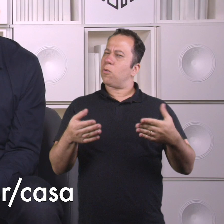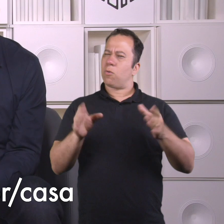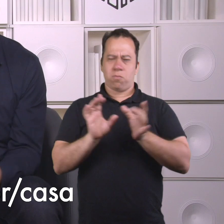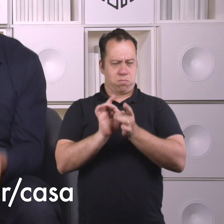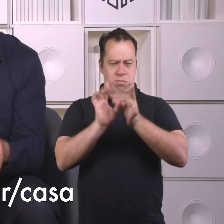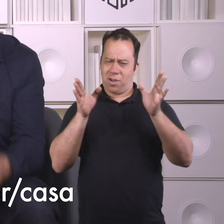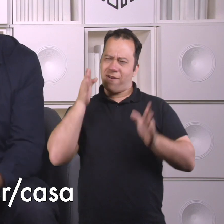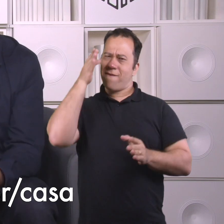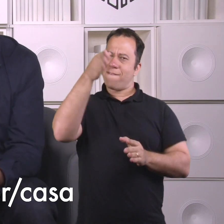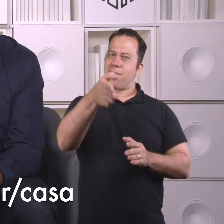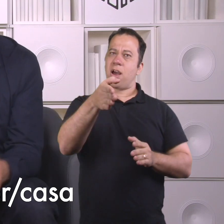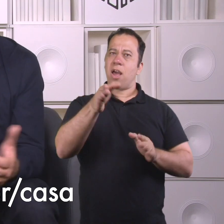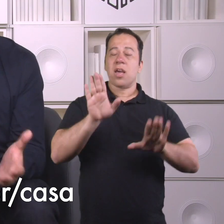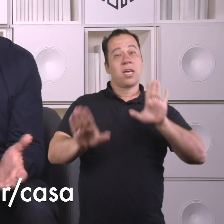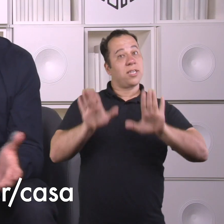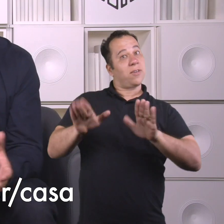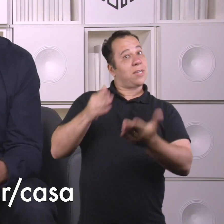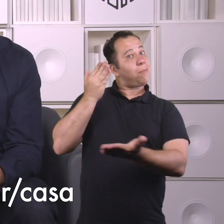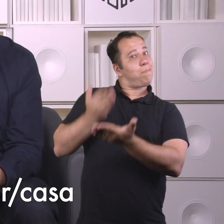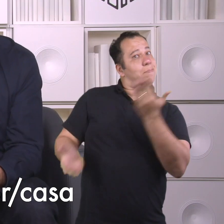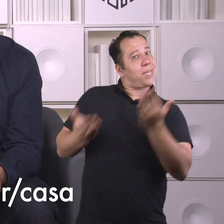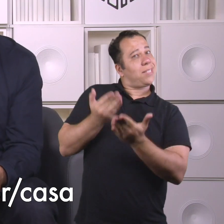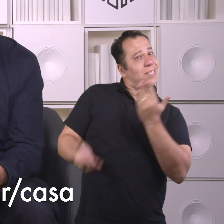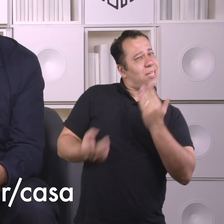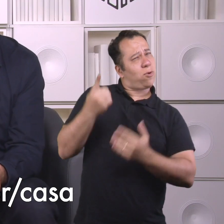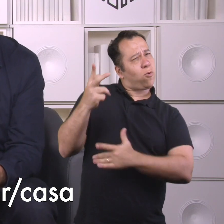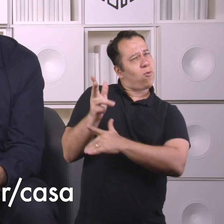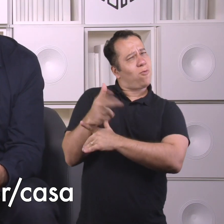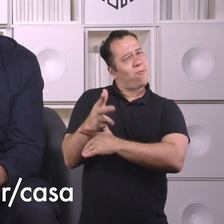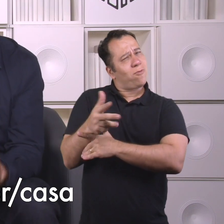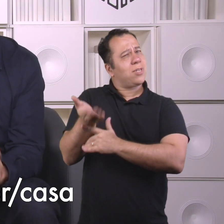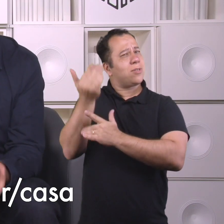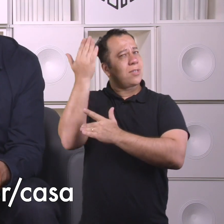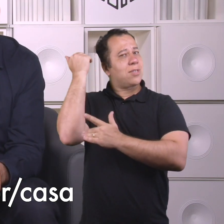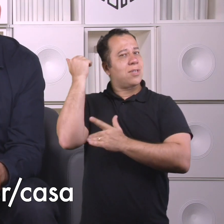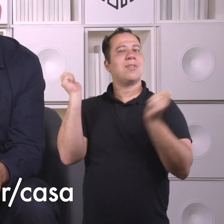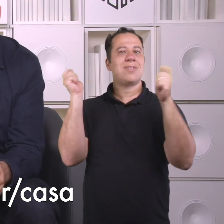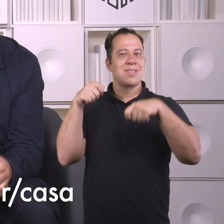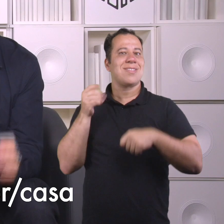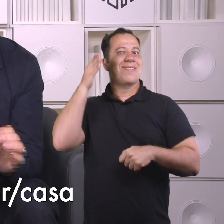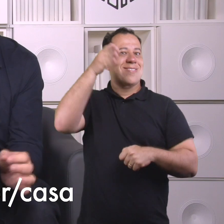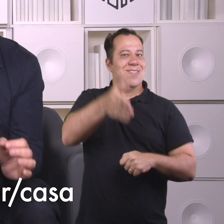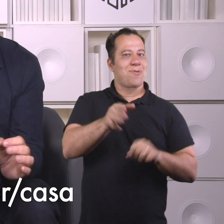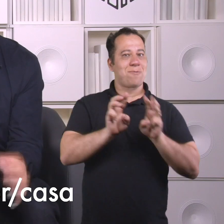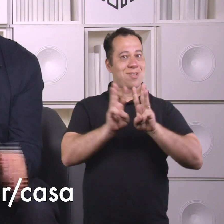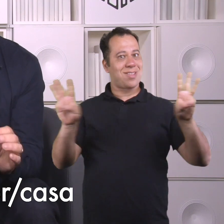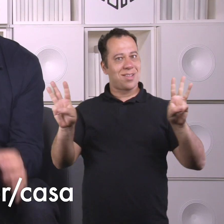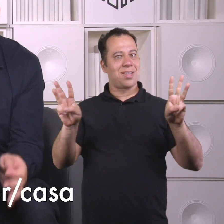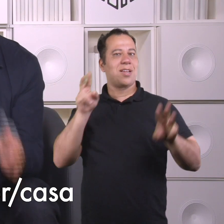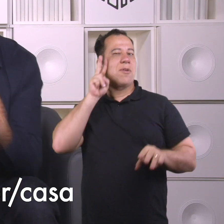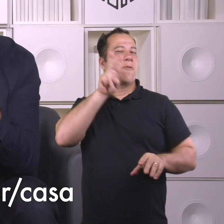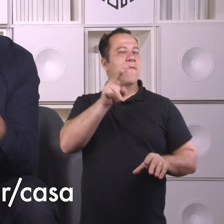tudo lá. Se você perdeu algum encontro do passado, está tudo registrado,